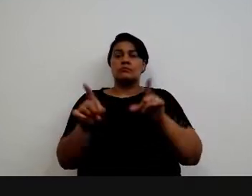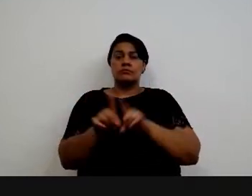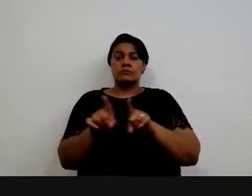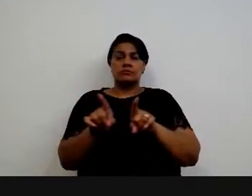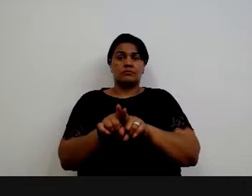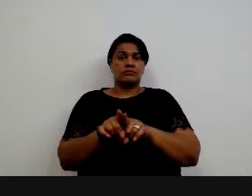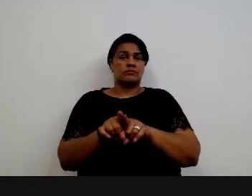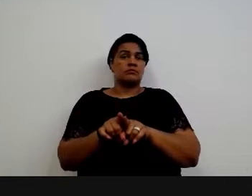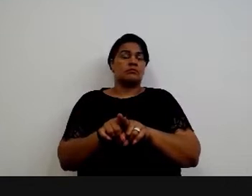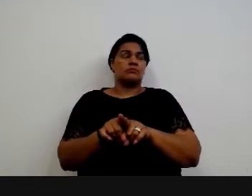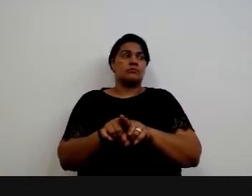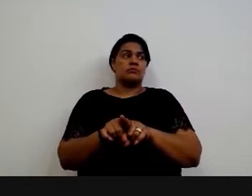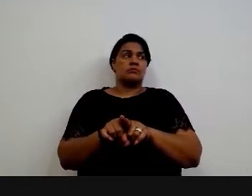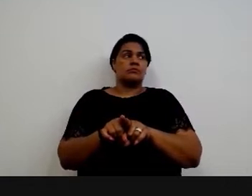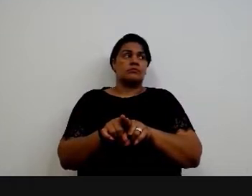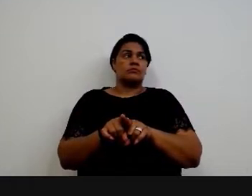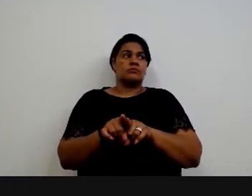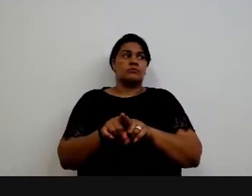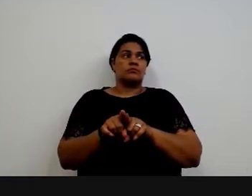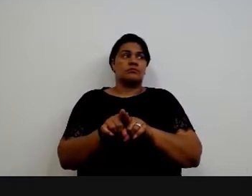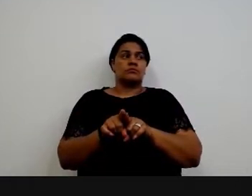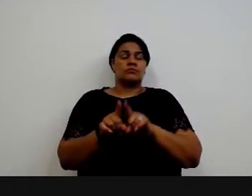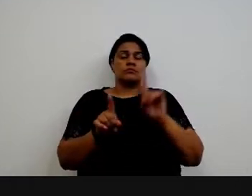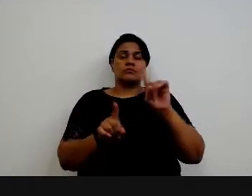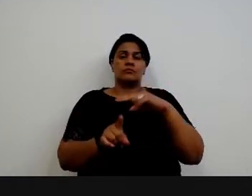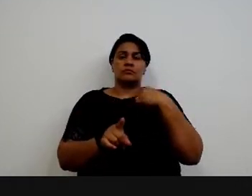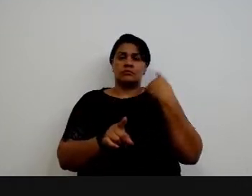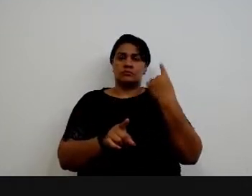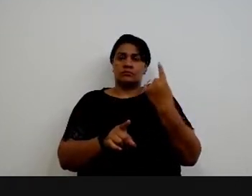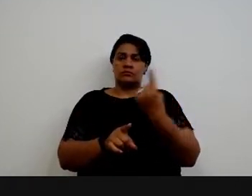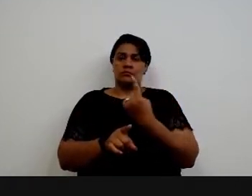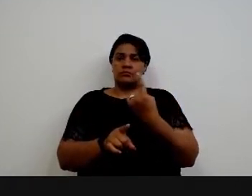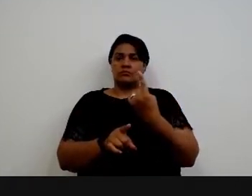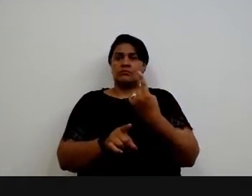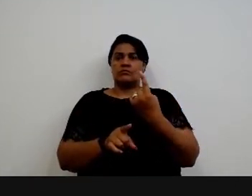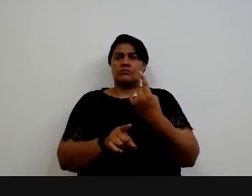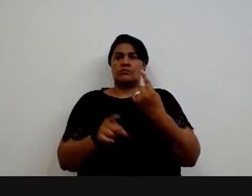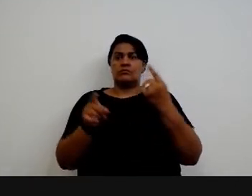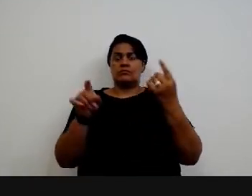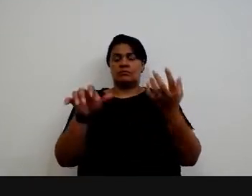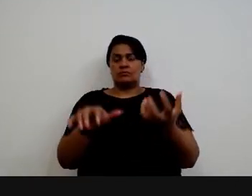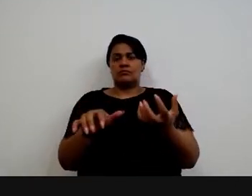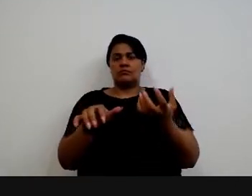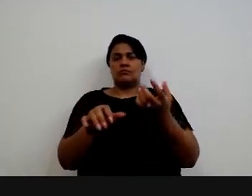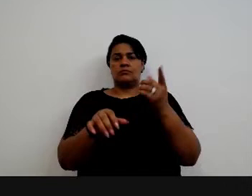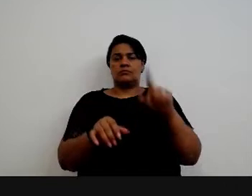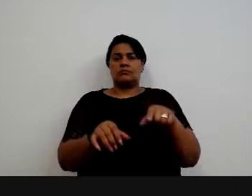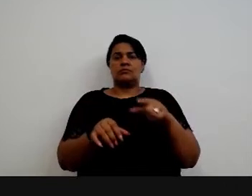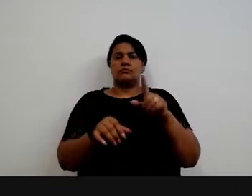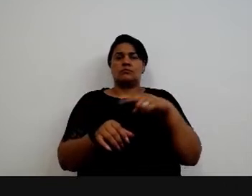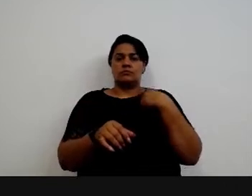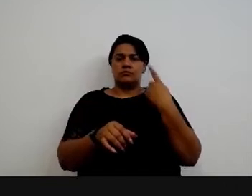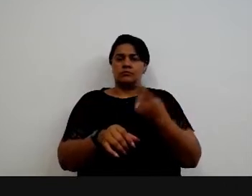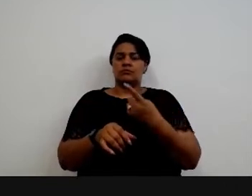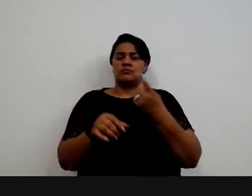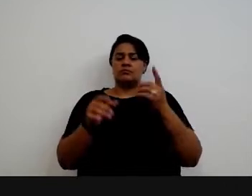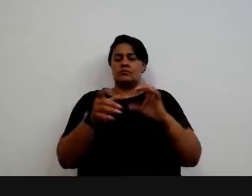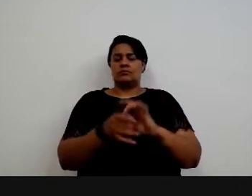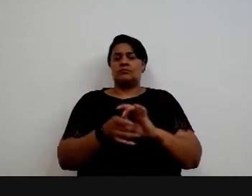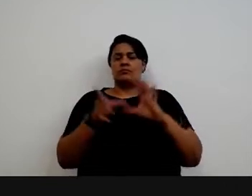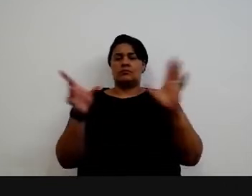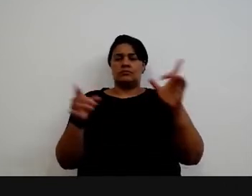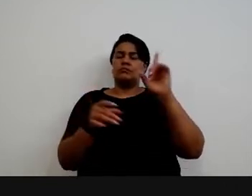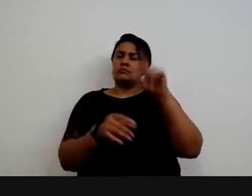que o nosso parlamento, né, pela nossa história, né, de poucos anos de democracia, a nossa democracia ela é muito frágil,